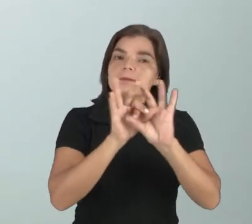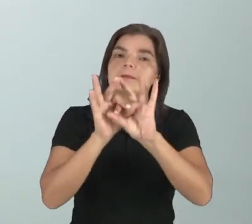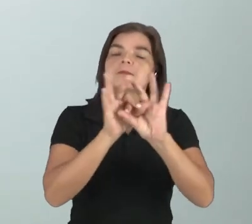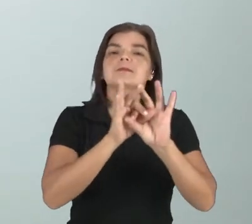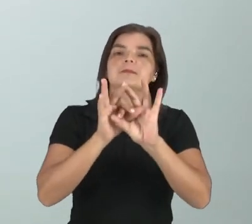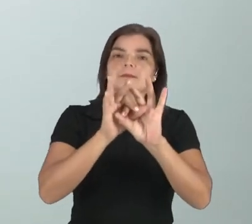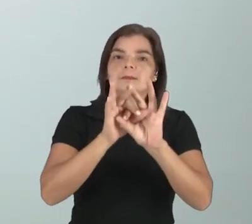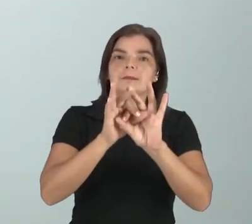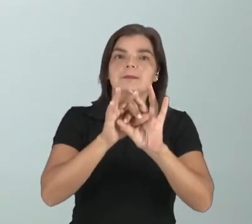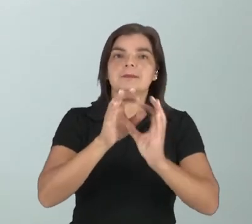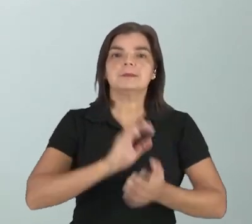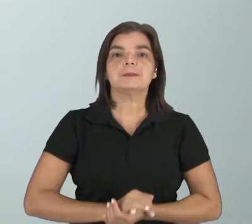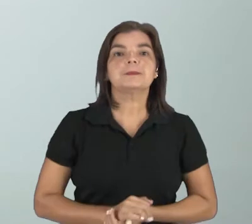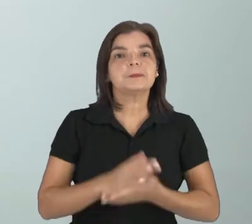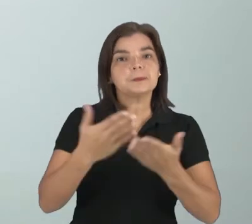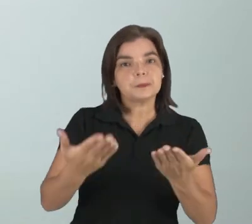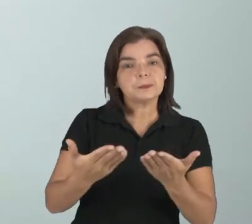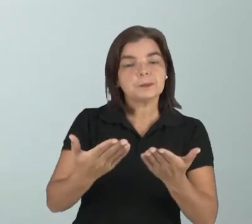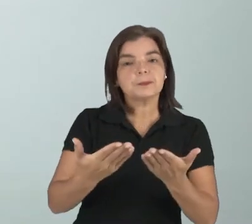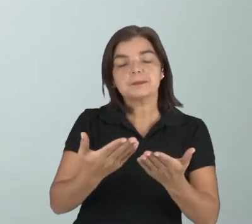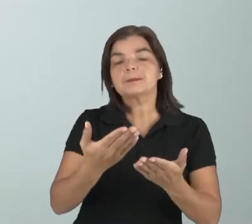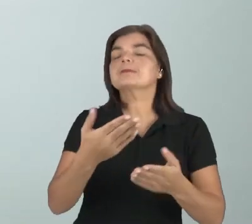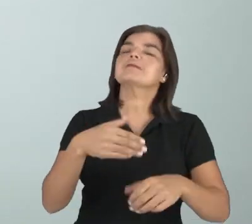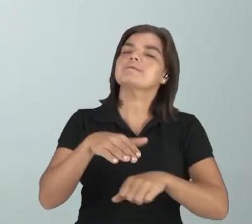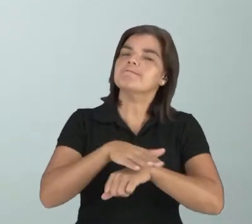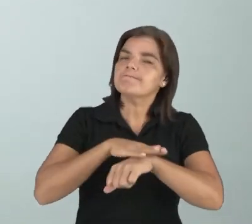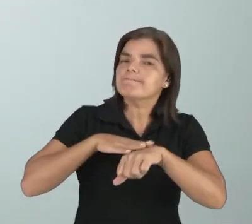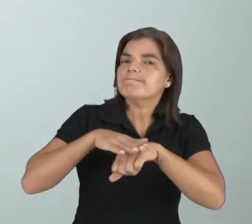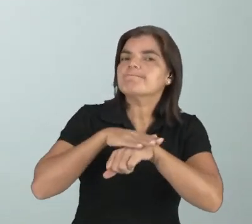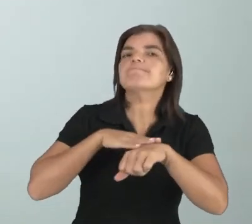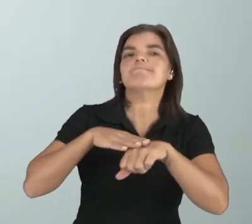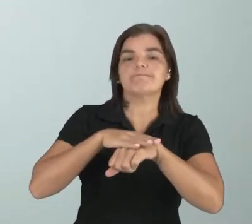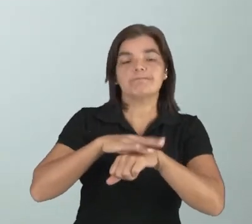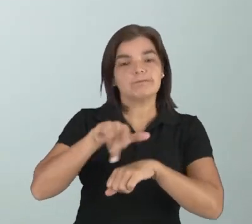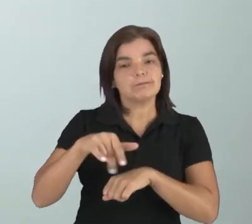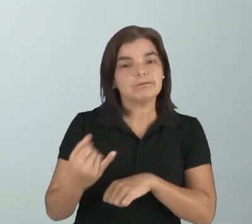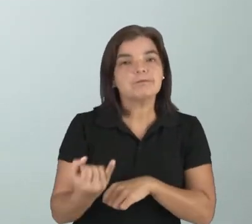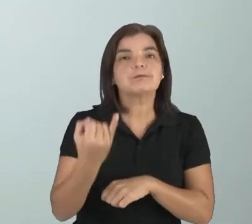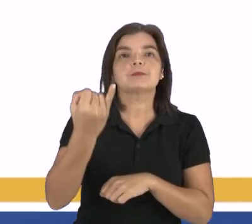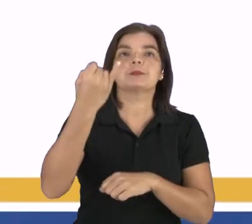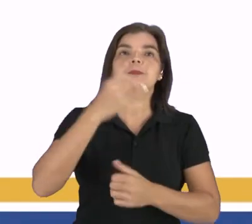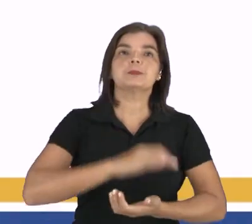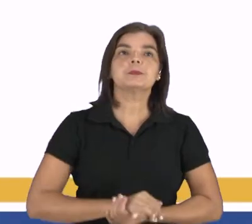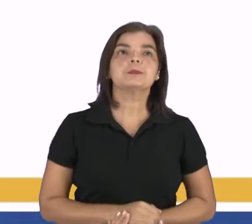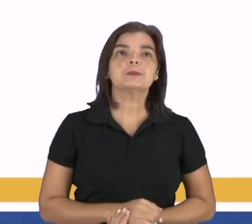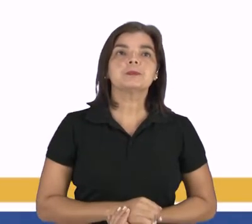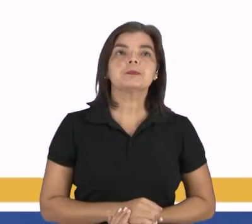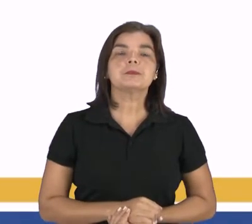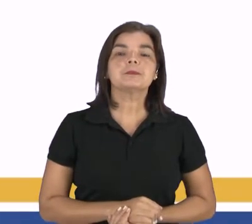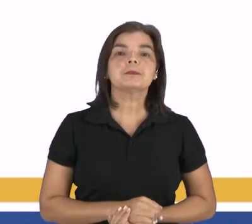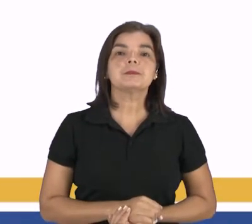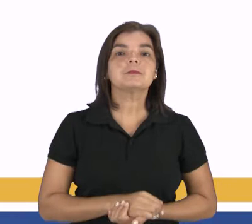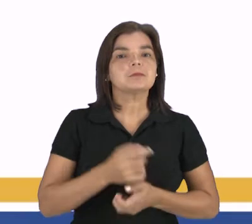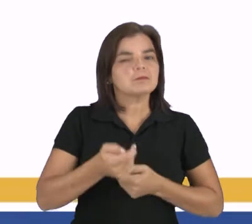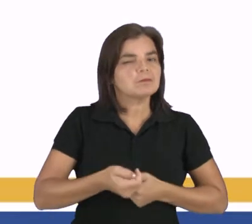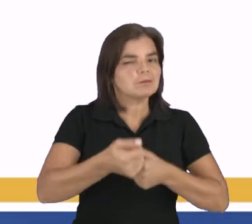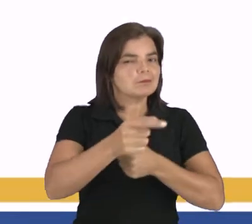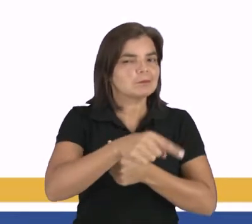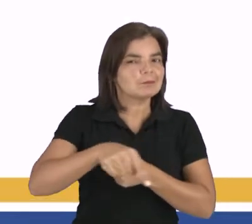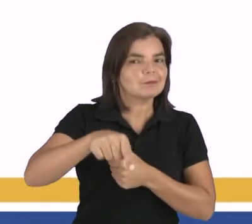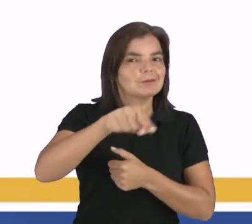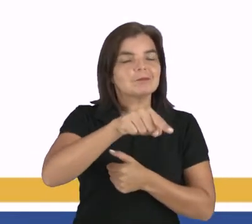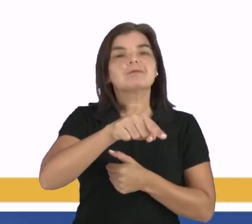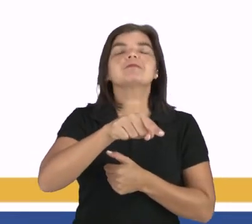as partes entre si. Então, essa articulação é muito importante no texto. Umas dicas que eu trago